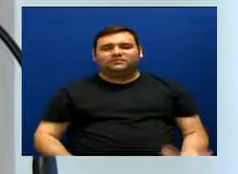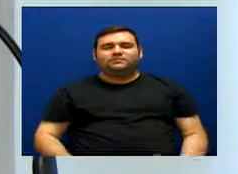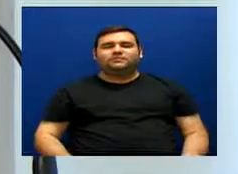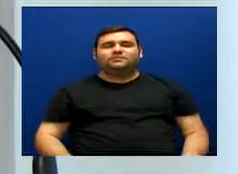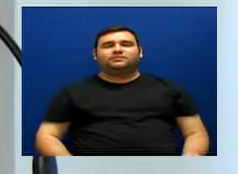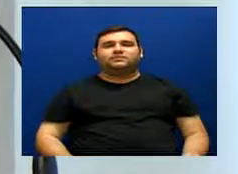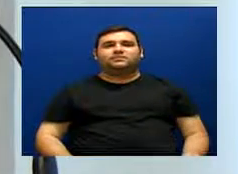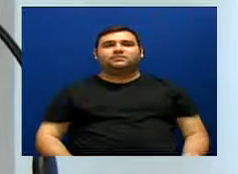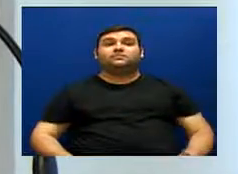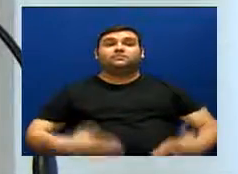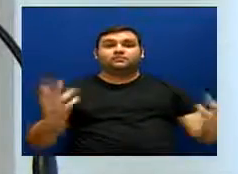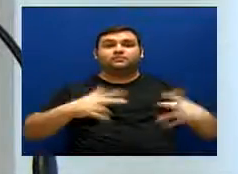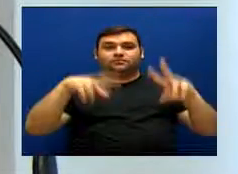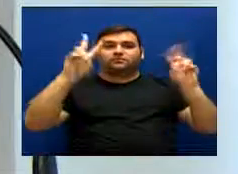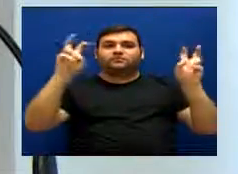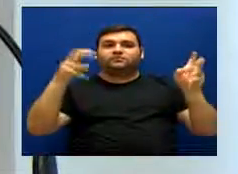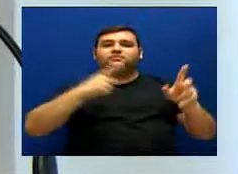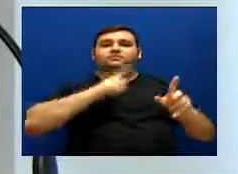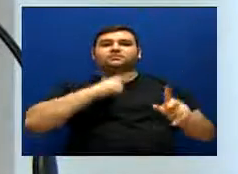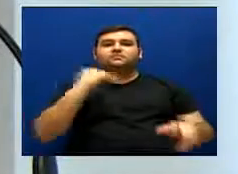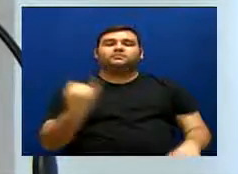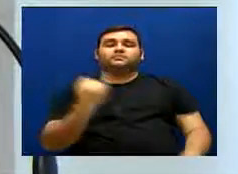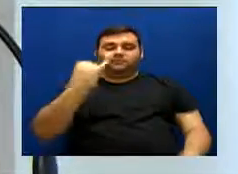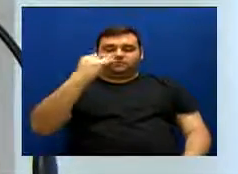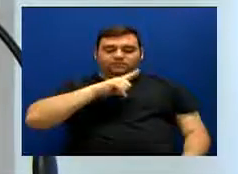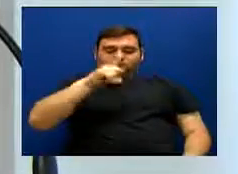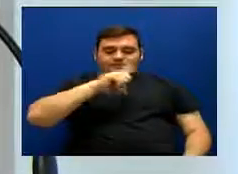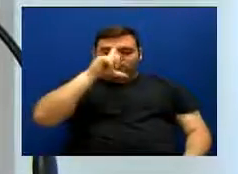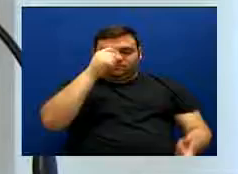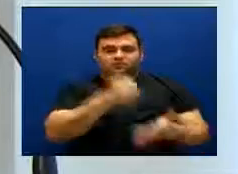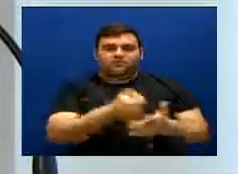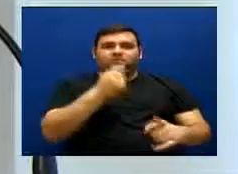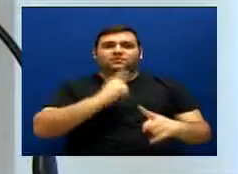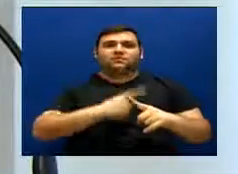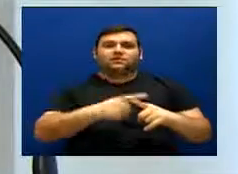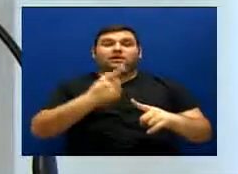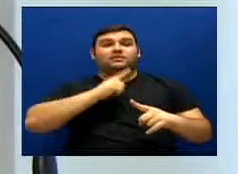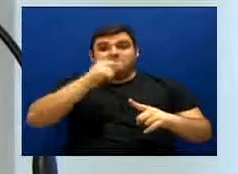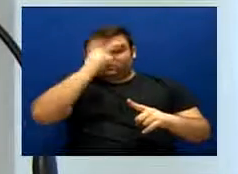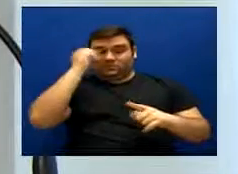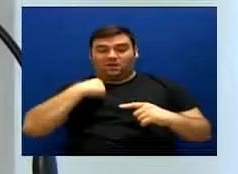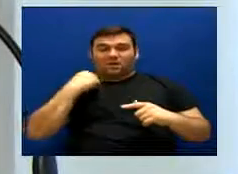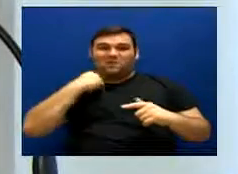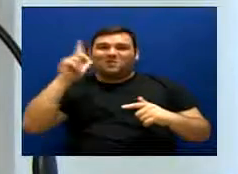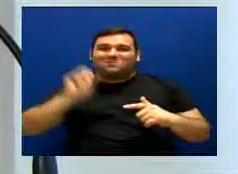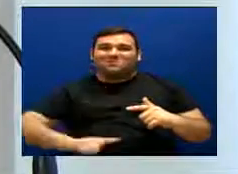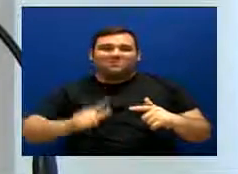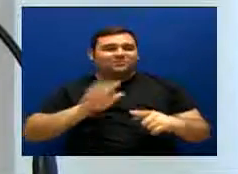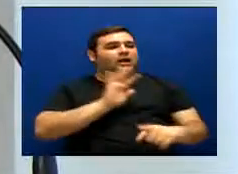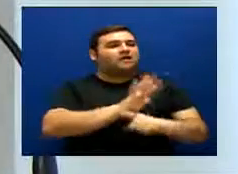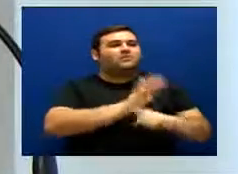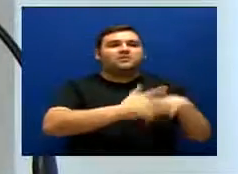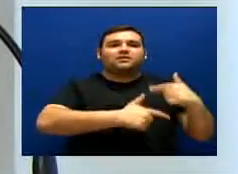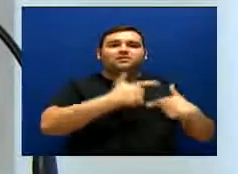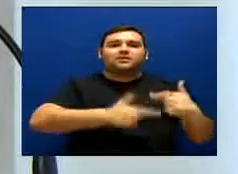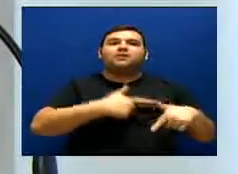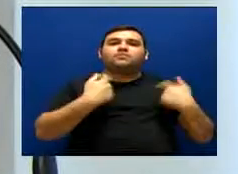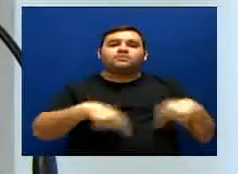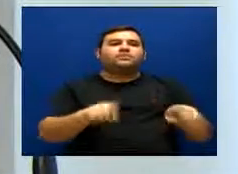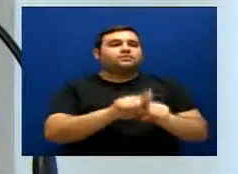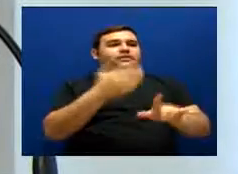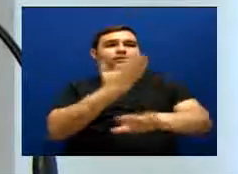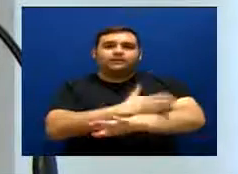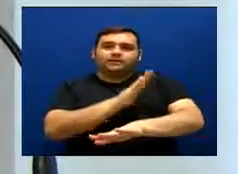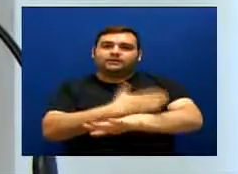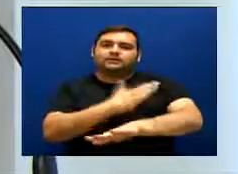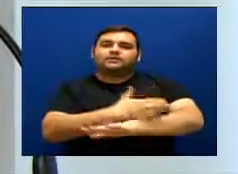Esse tema é importante, eu acho essa decisão. Tem agente de bordo, boa parte dos ônibus, o agente de bordo tem que ser